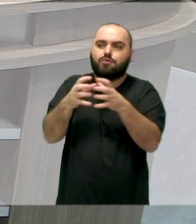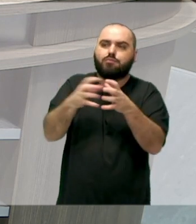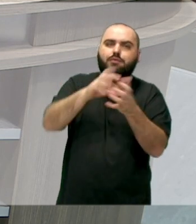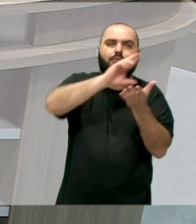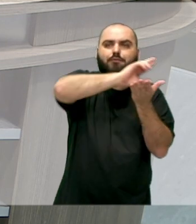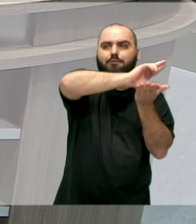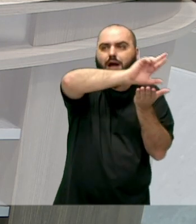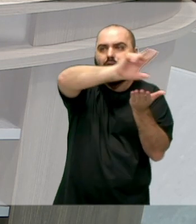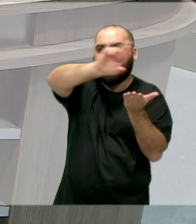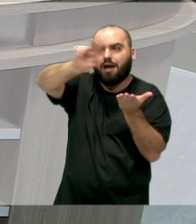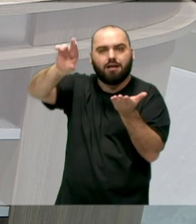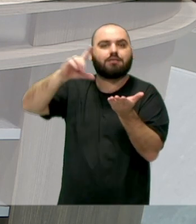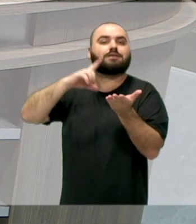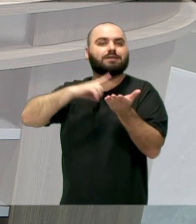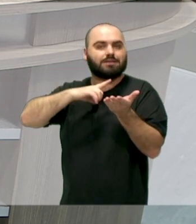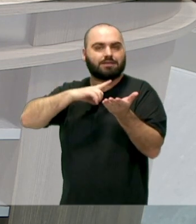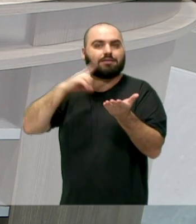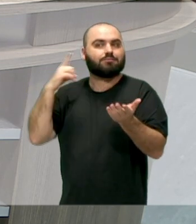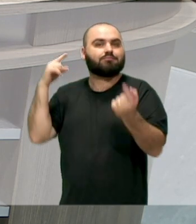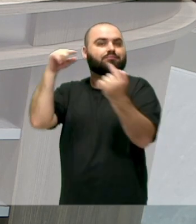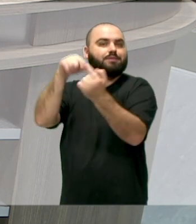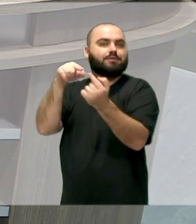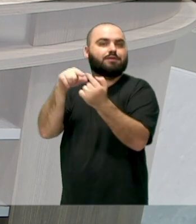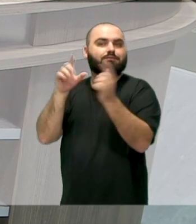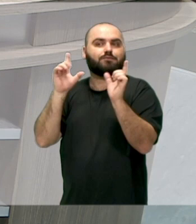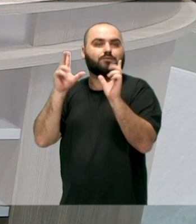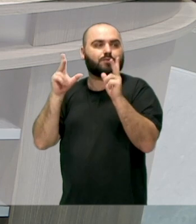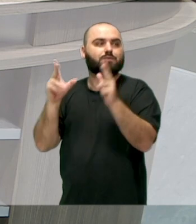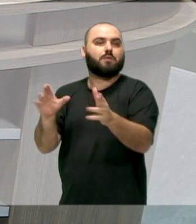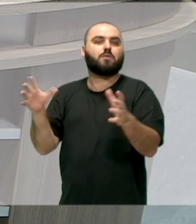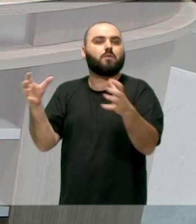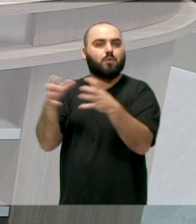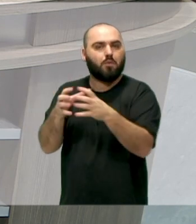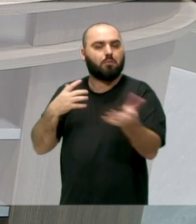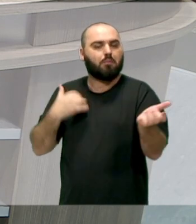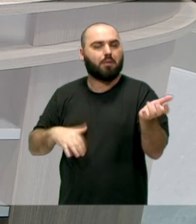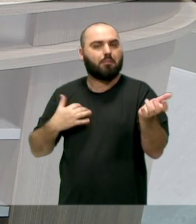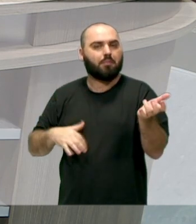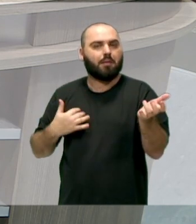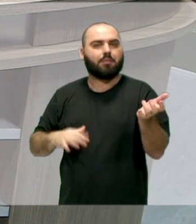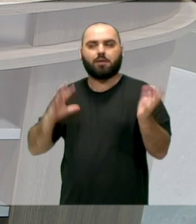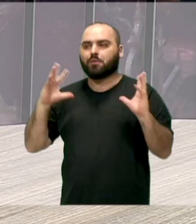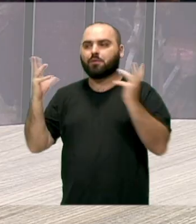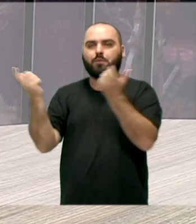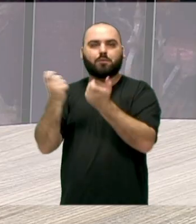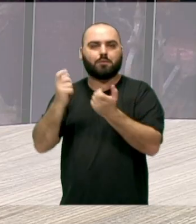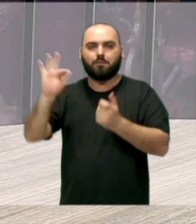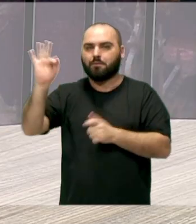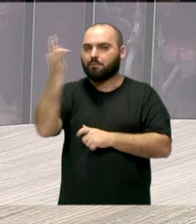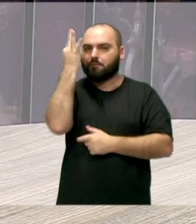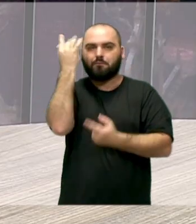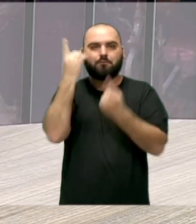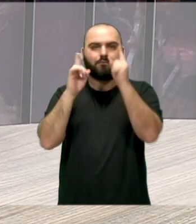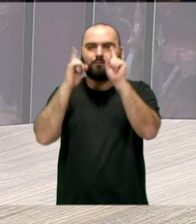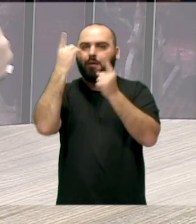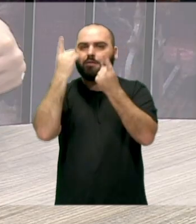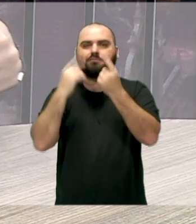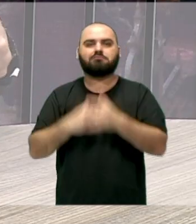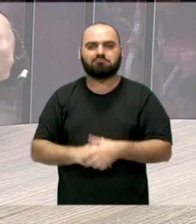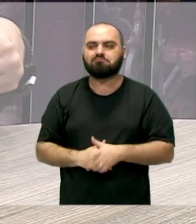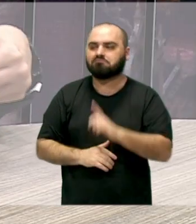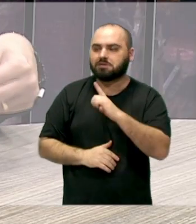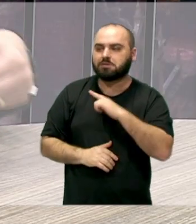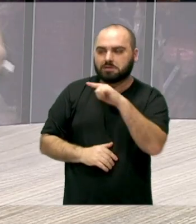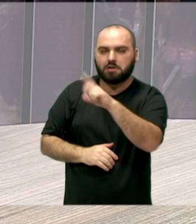bandas que tinham essa formação de grupo, né? E que tocavam, animavam os carnavais da região. Então, tinha muito